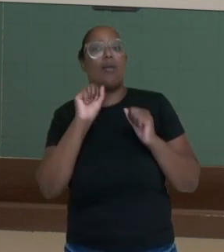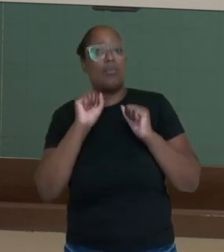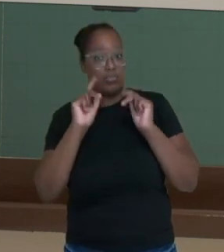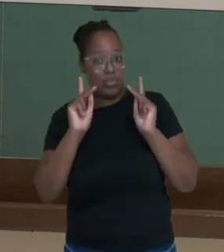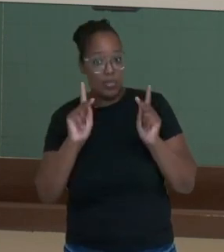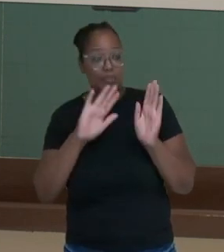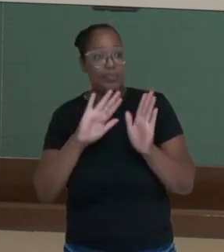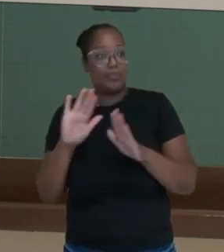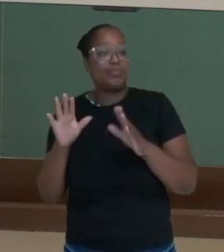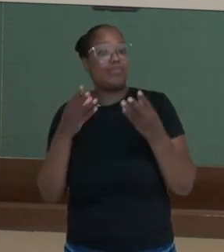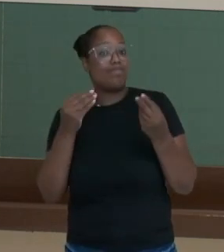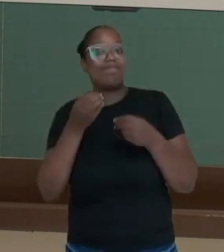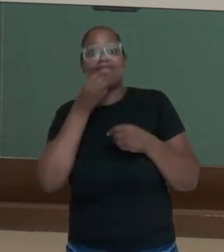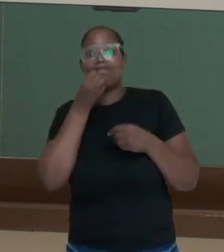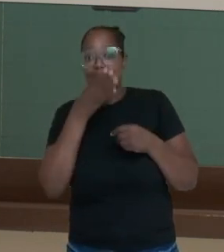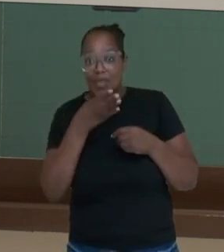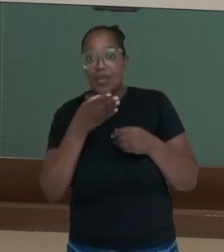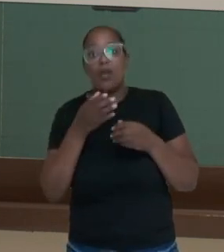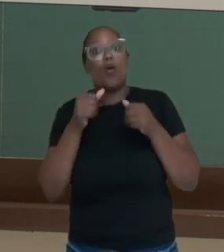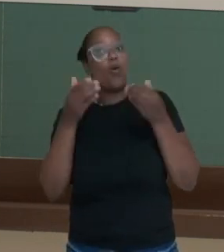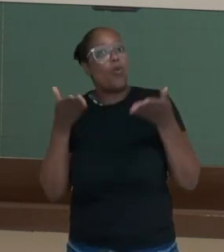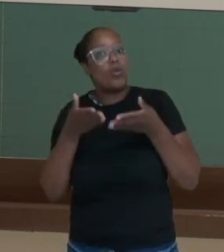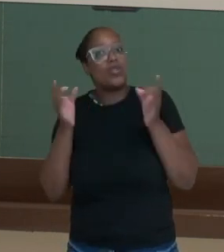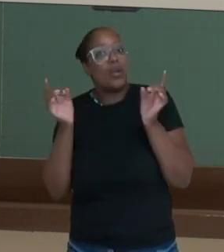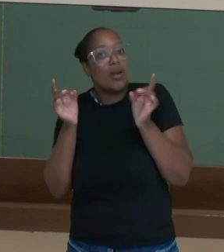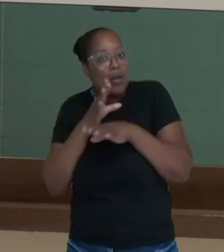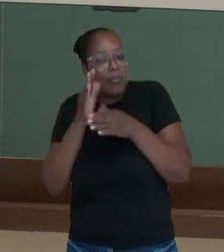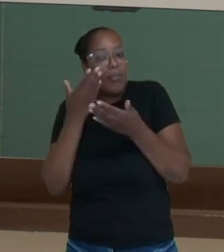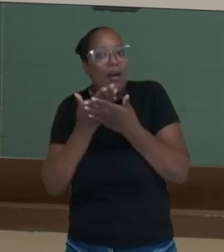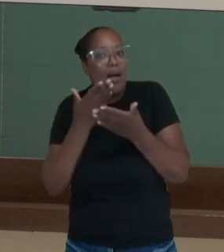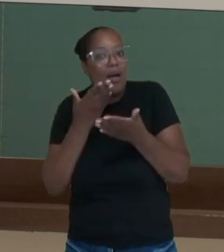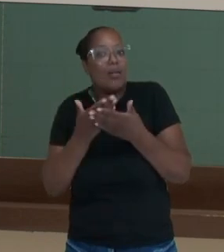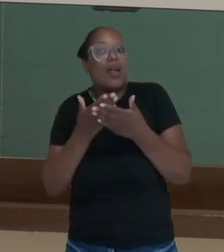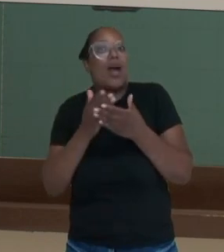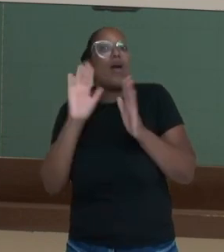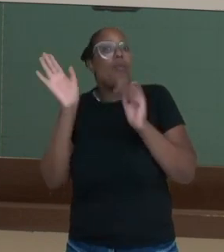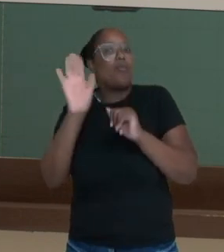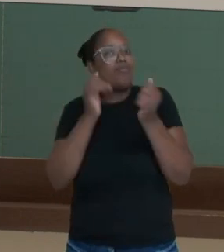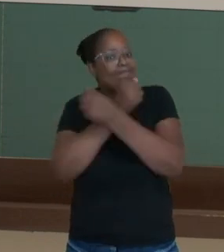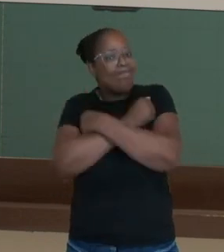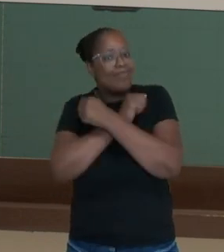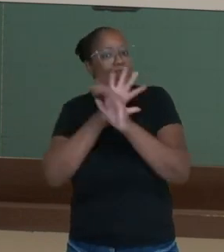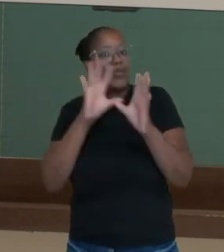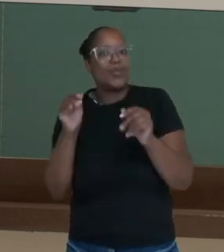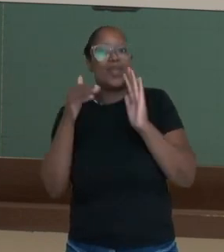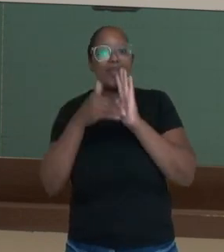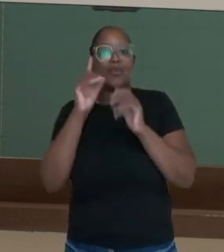Muito bem, pessoal, ficamos por aqui. Um abraço para todos, até a próxima.